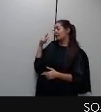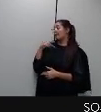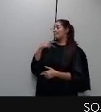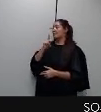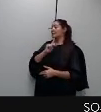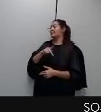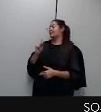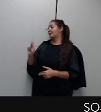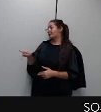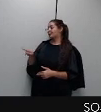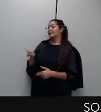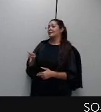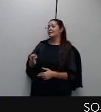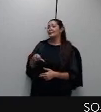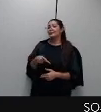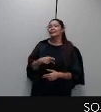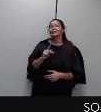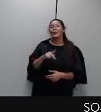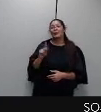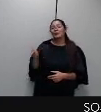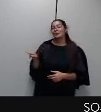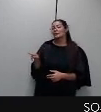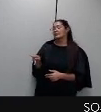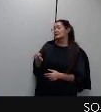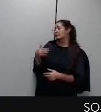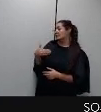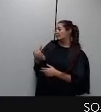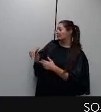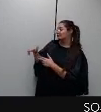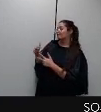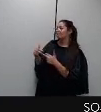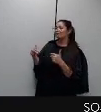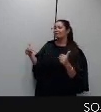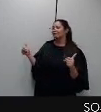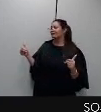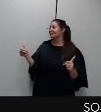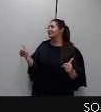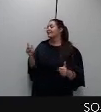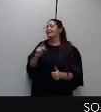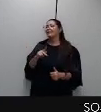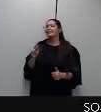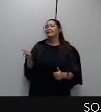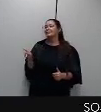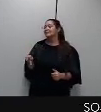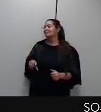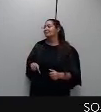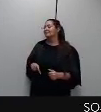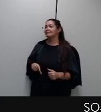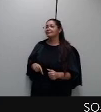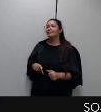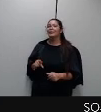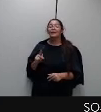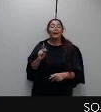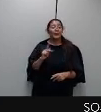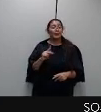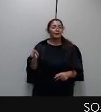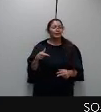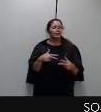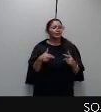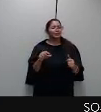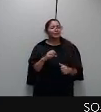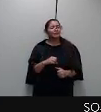o professor Brito Machado professor e os Gandra da Silva Martins